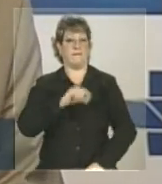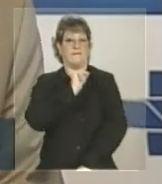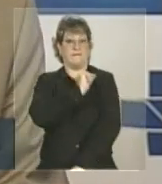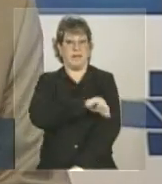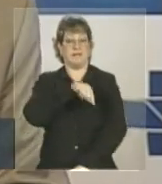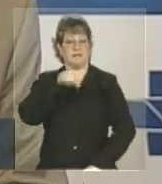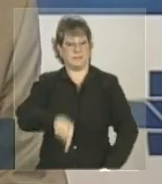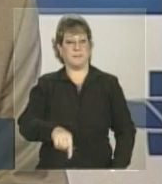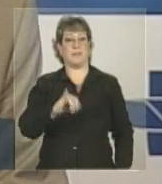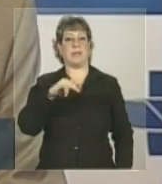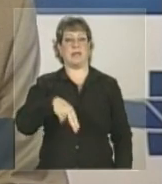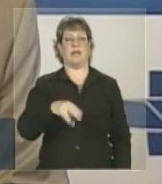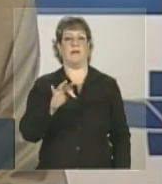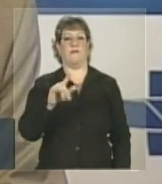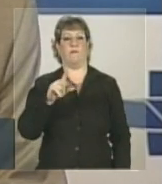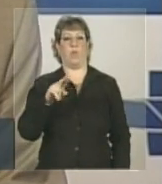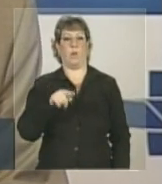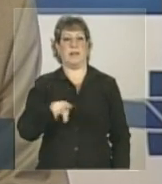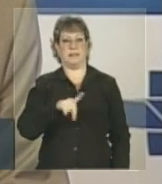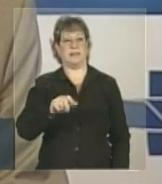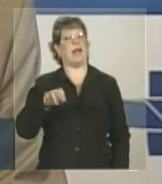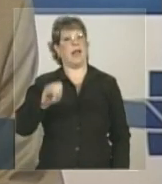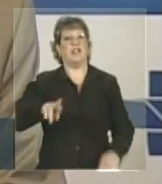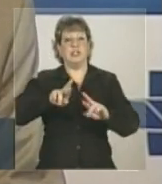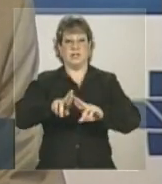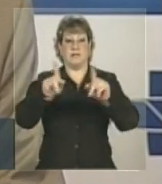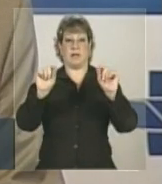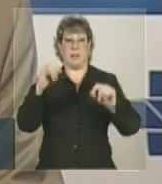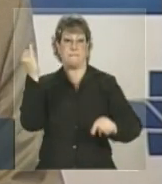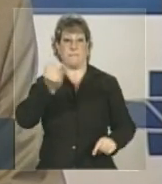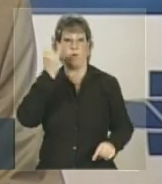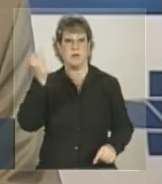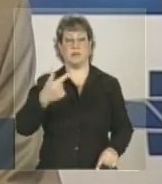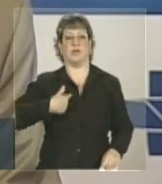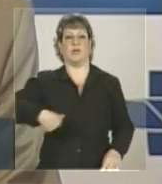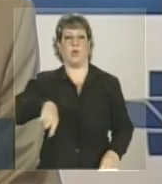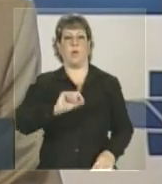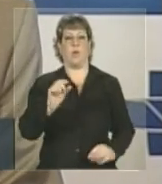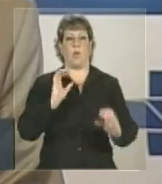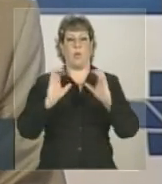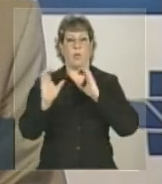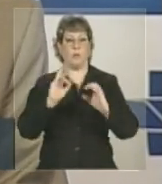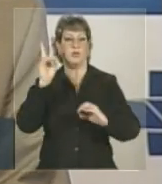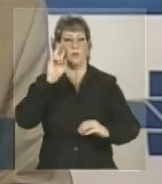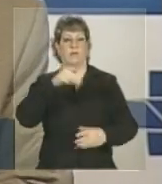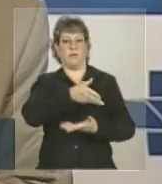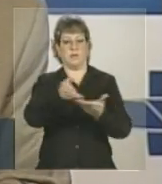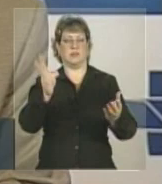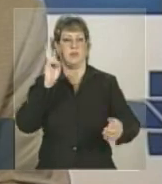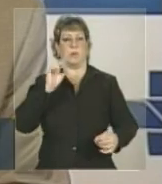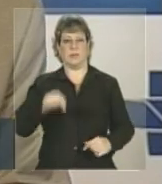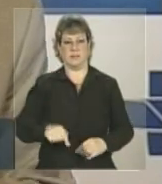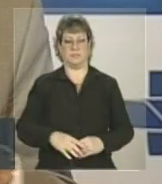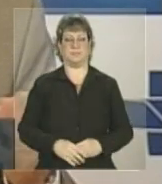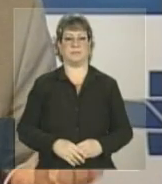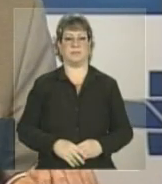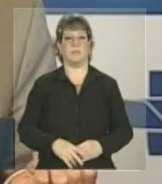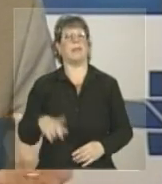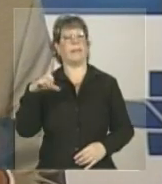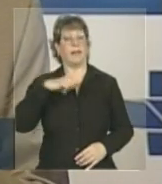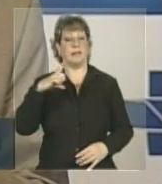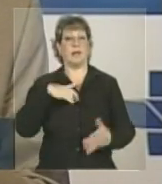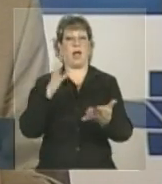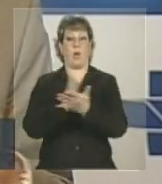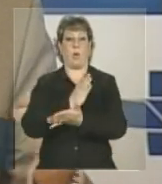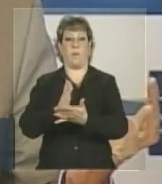de influenza é uma vacina diferente, né, e aí é importante assim, a comunicação de vocês em relação a isso. Tem